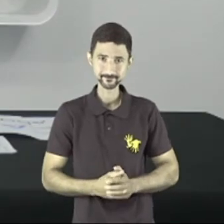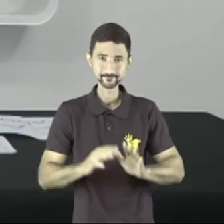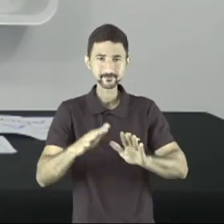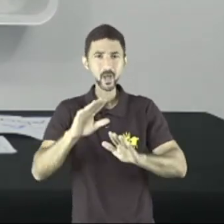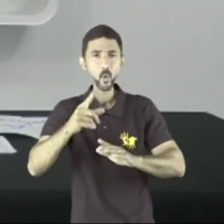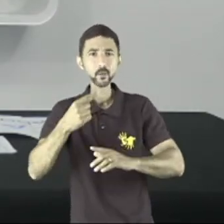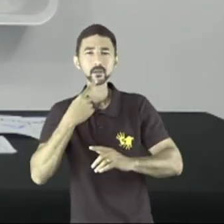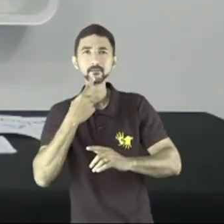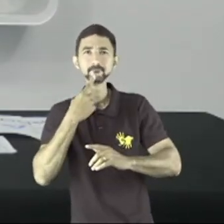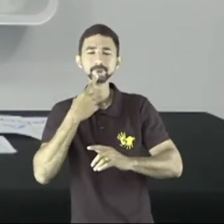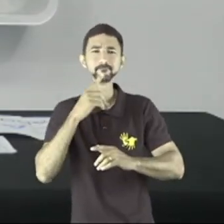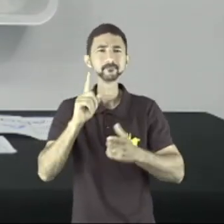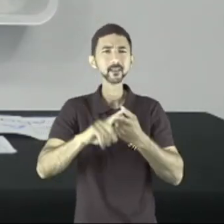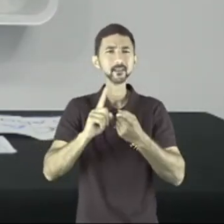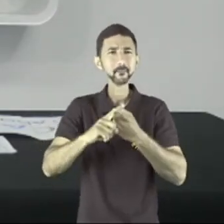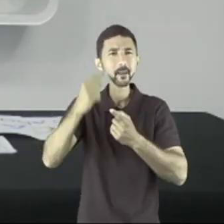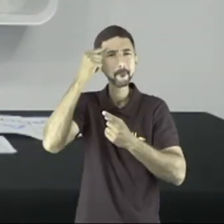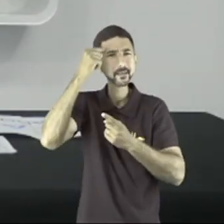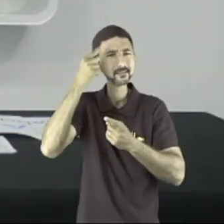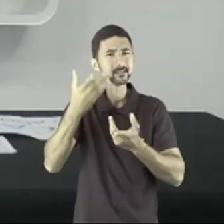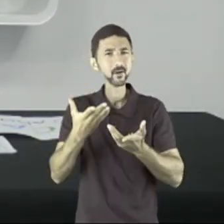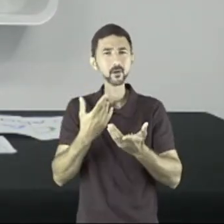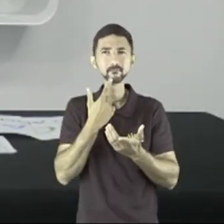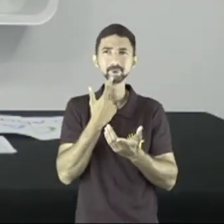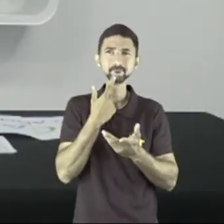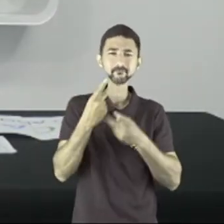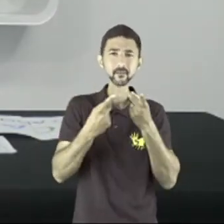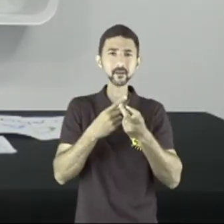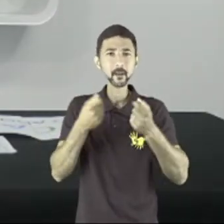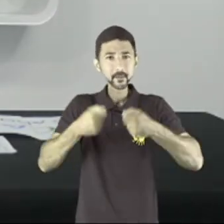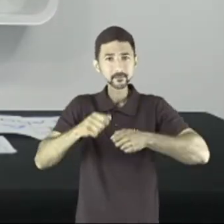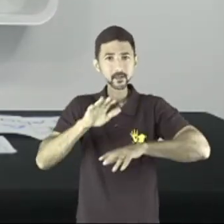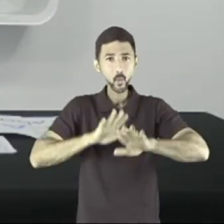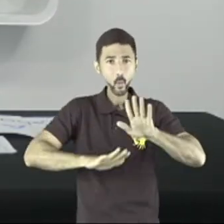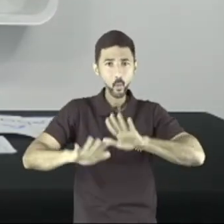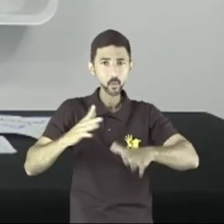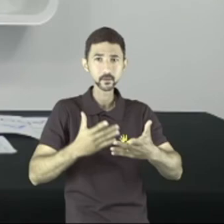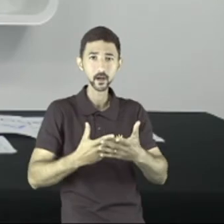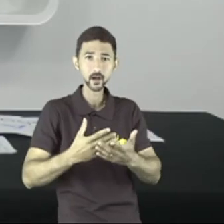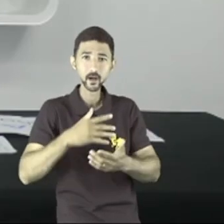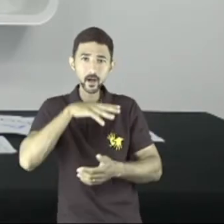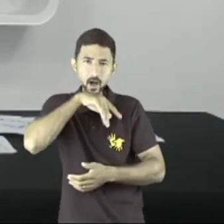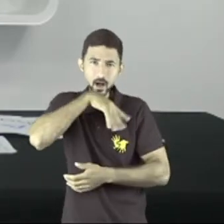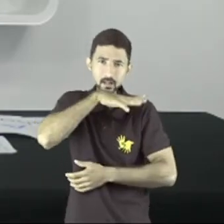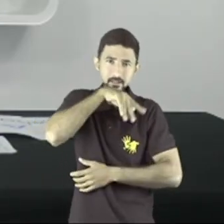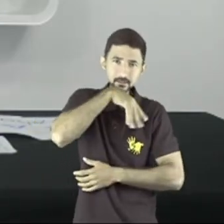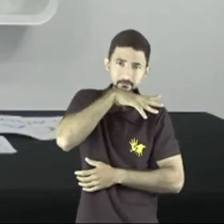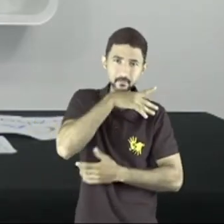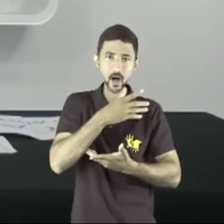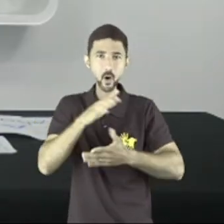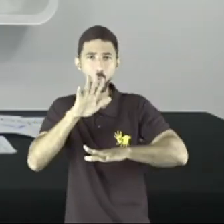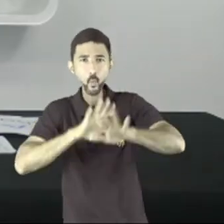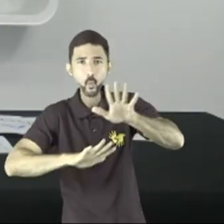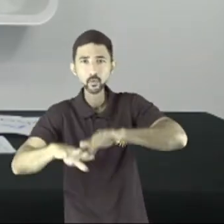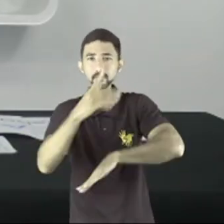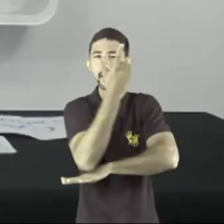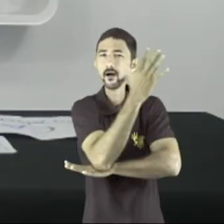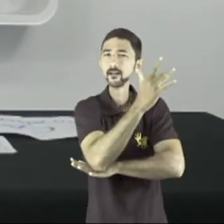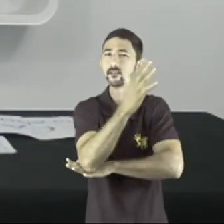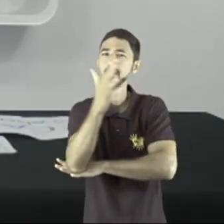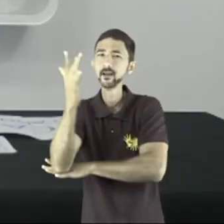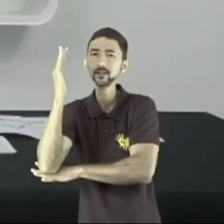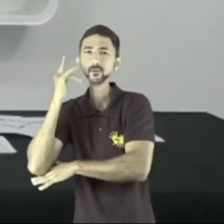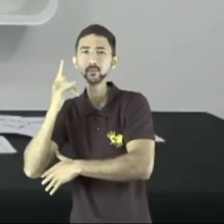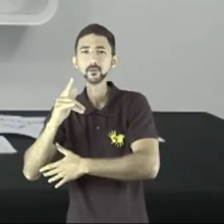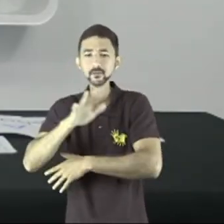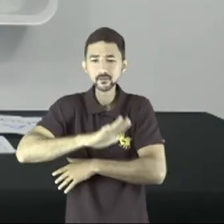Sabe uma outra coisa que eu trouxe para vocês também, que eu estava pensando aqui? Eu devo cuidar dos animais, cuidar da natureza,